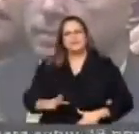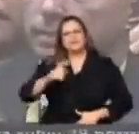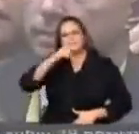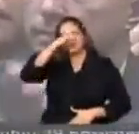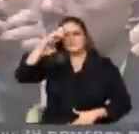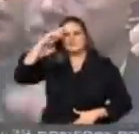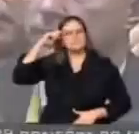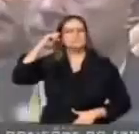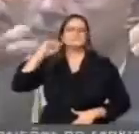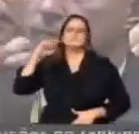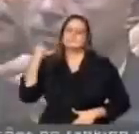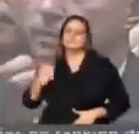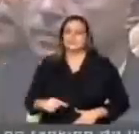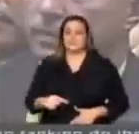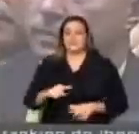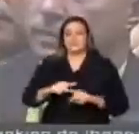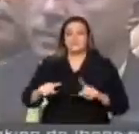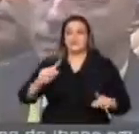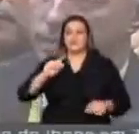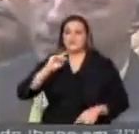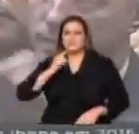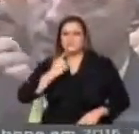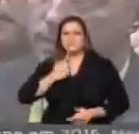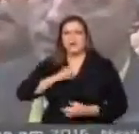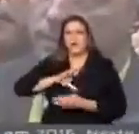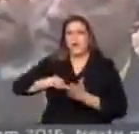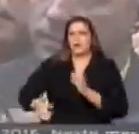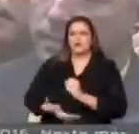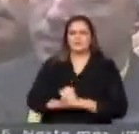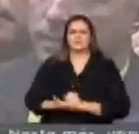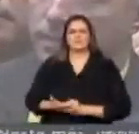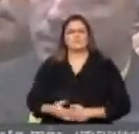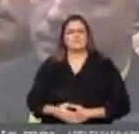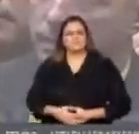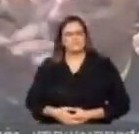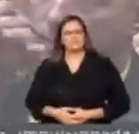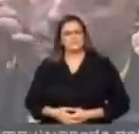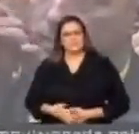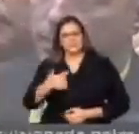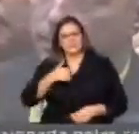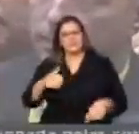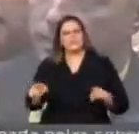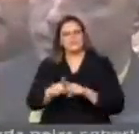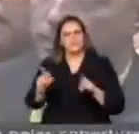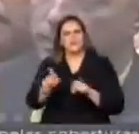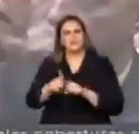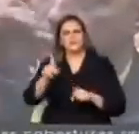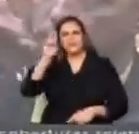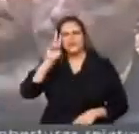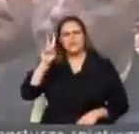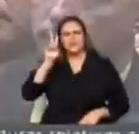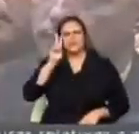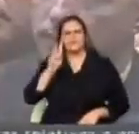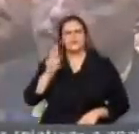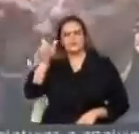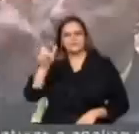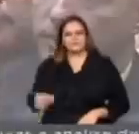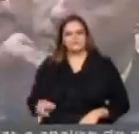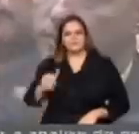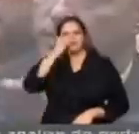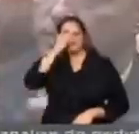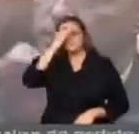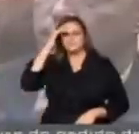país de tanta corrupção. O meu voto também é uma homenagem a um exemplo